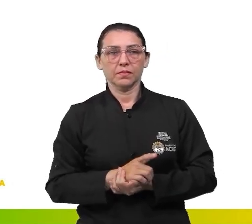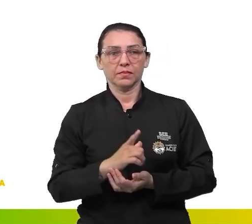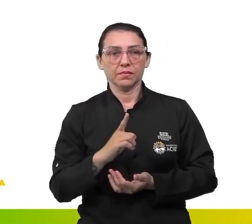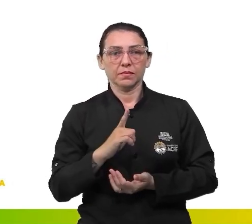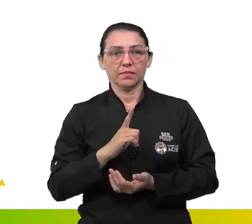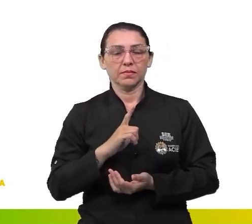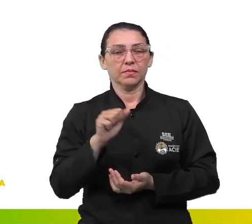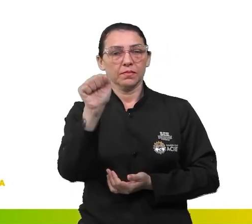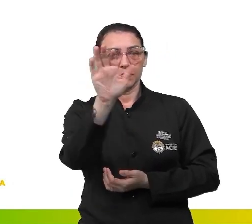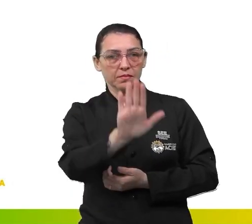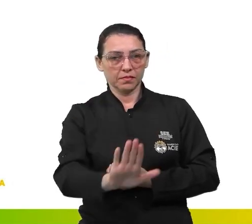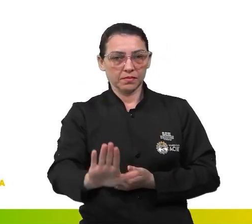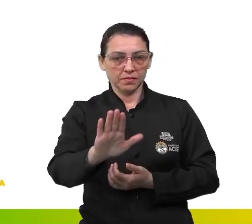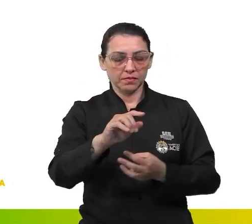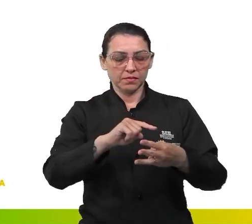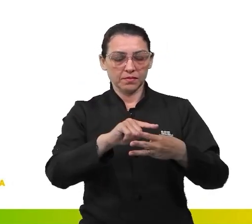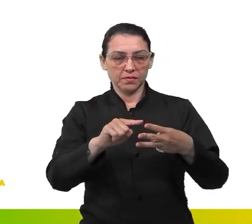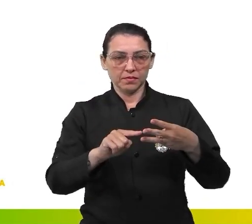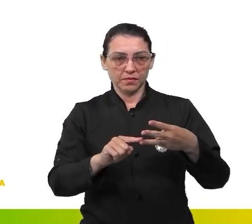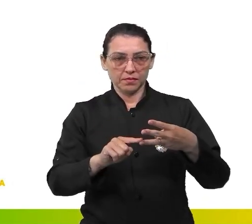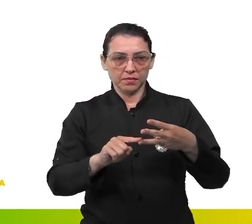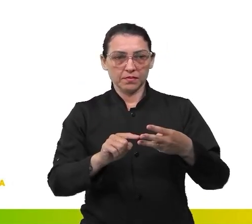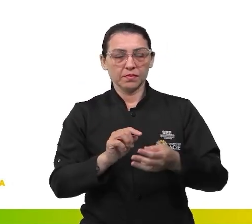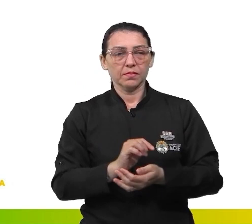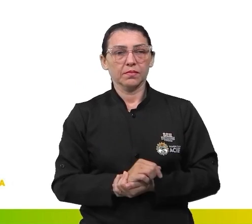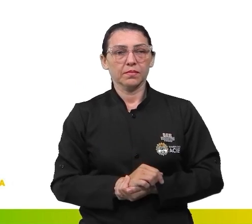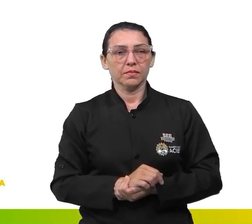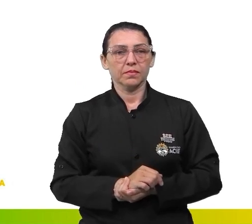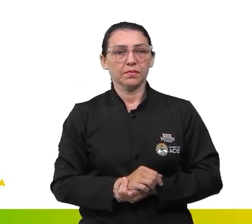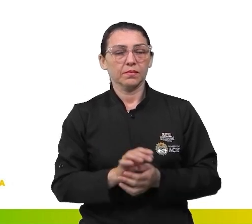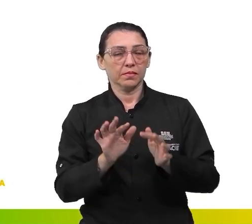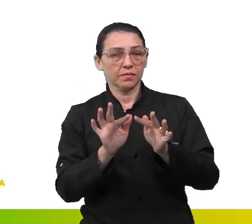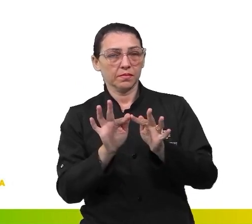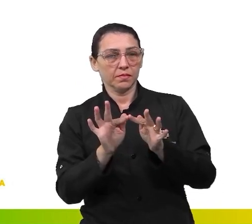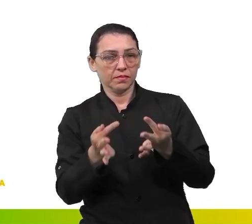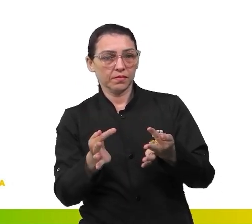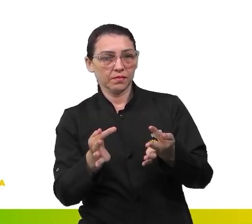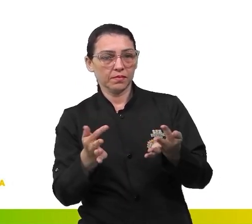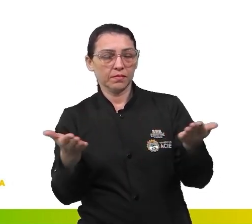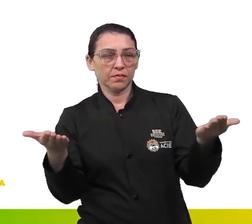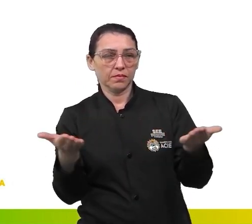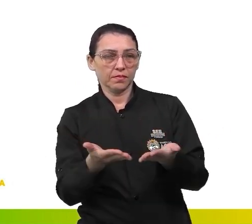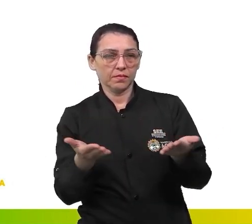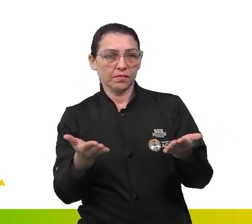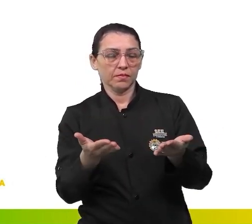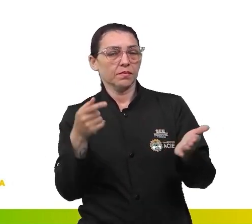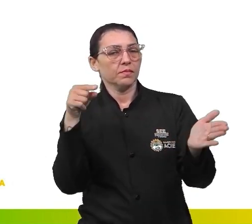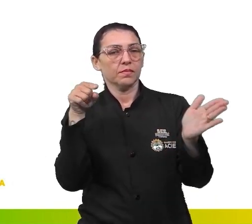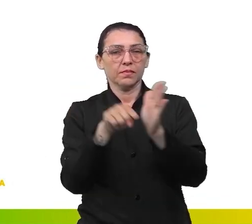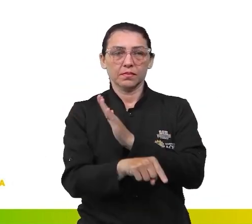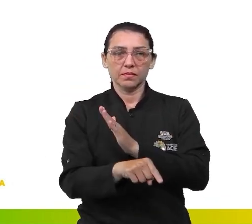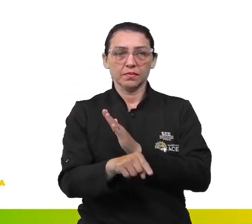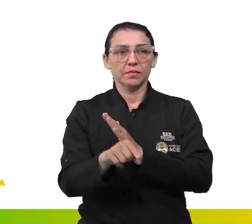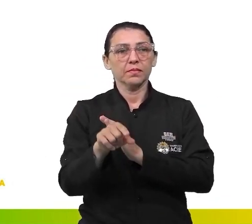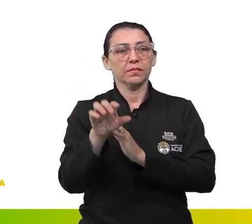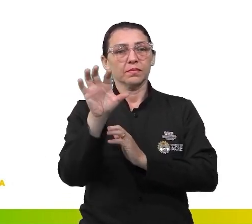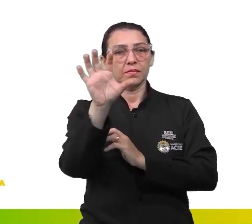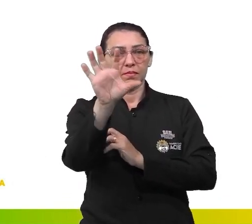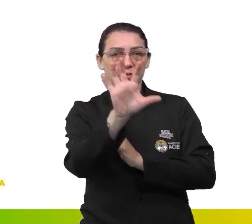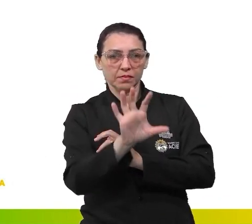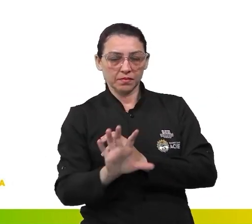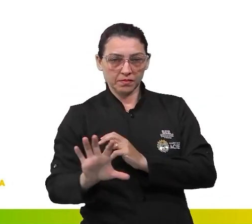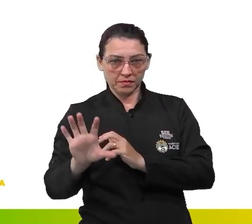continente americano dividido em 3 partes. Muito simples. Agora vamos ao comando. Na